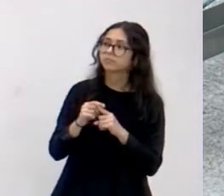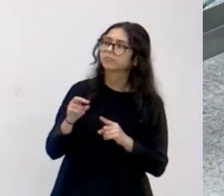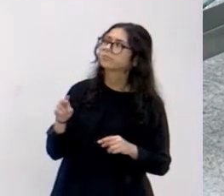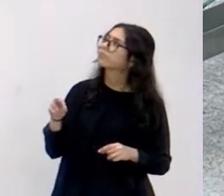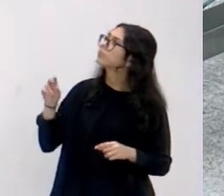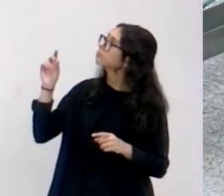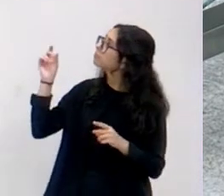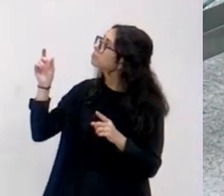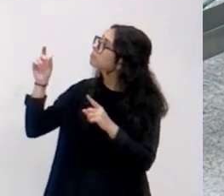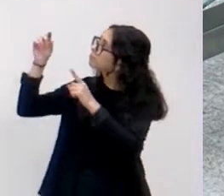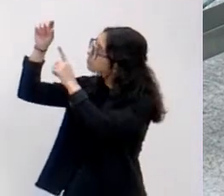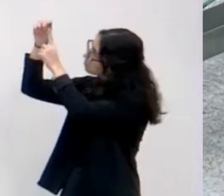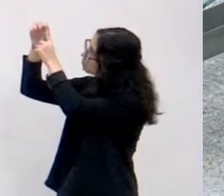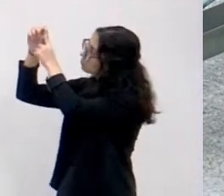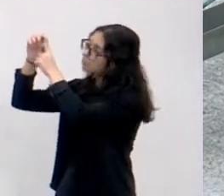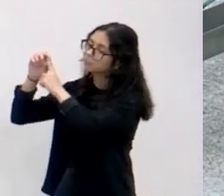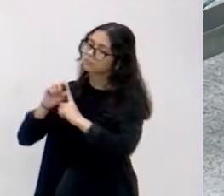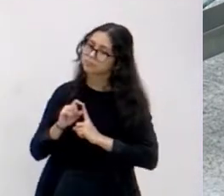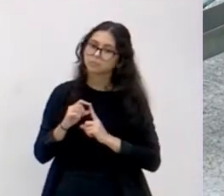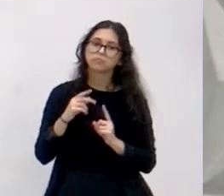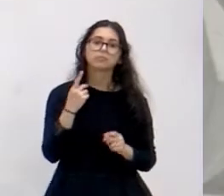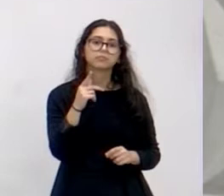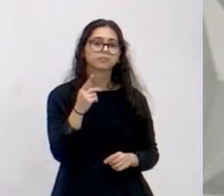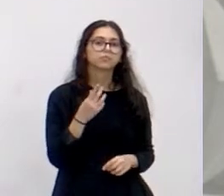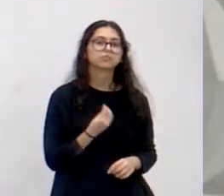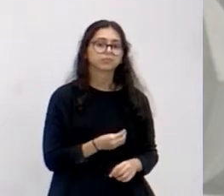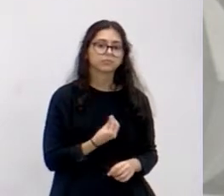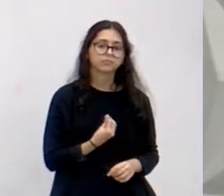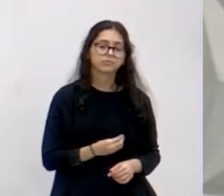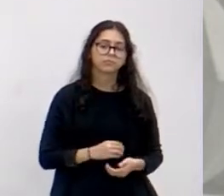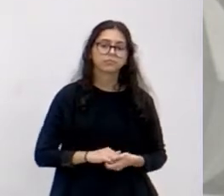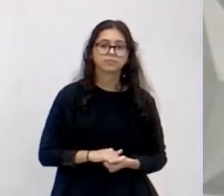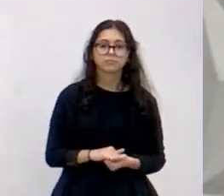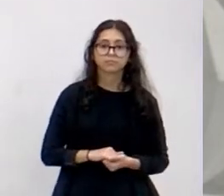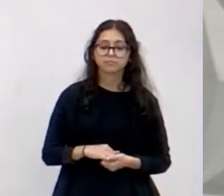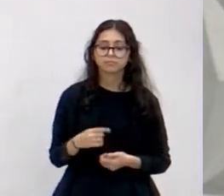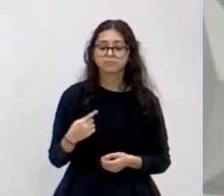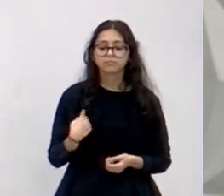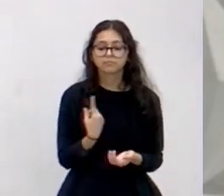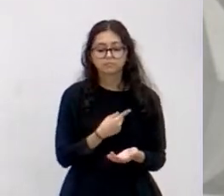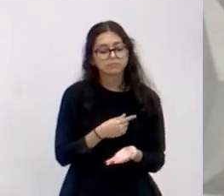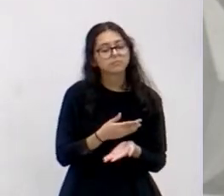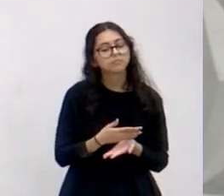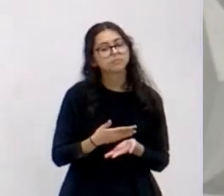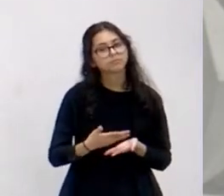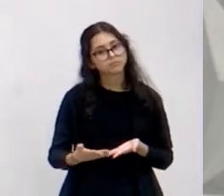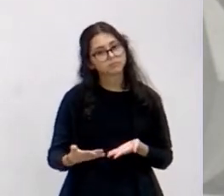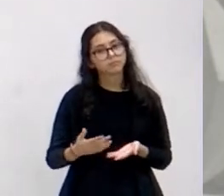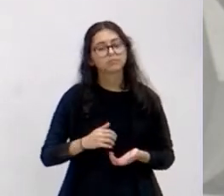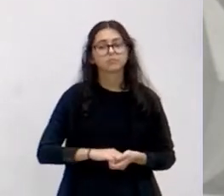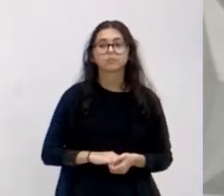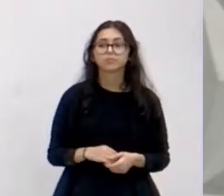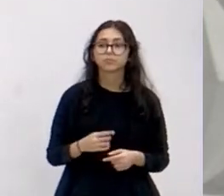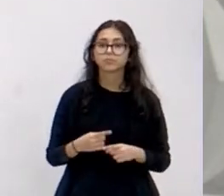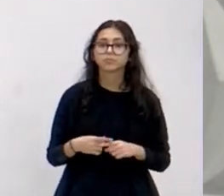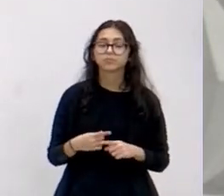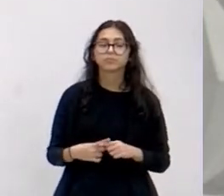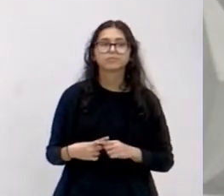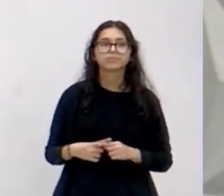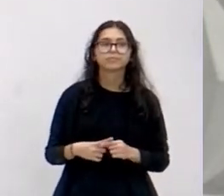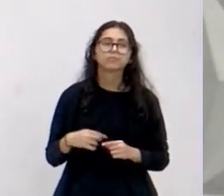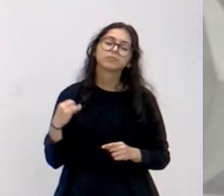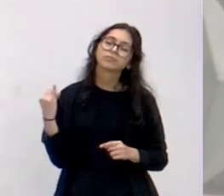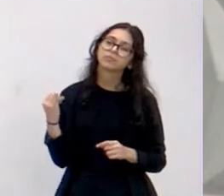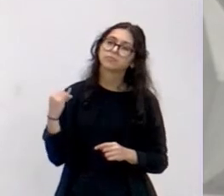como palavra do senhor para sua vida e aqui nós continuamos porque é interessante que